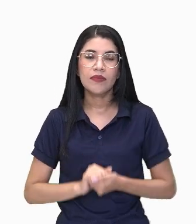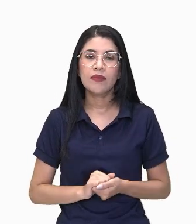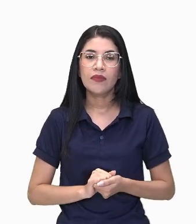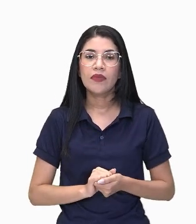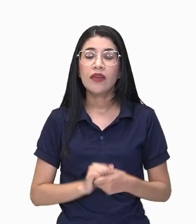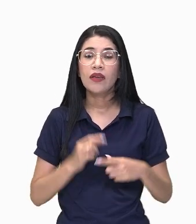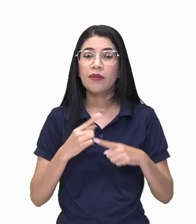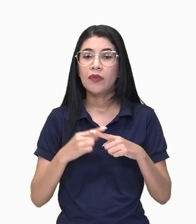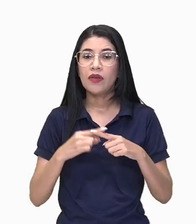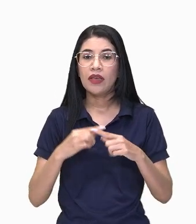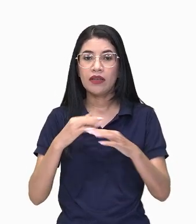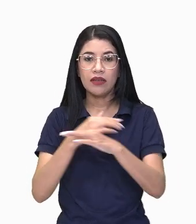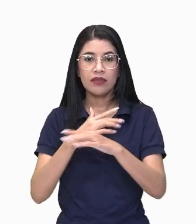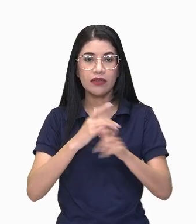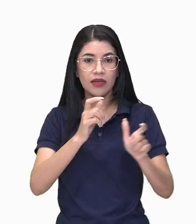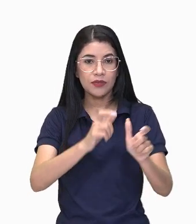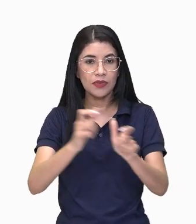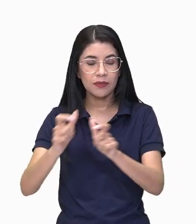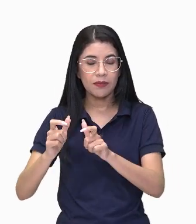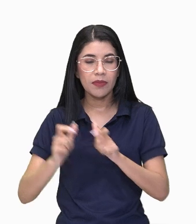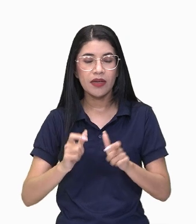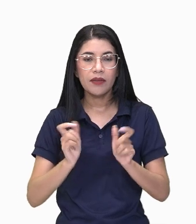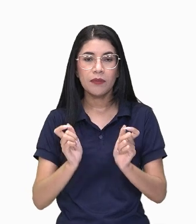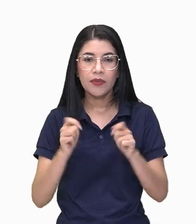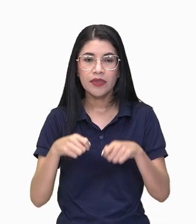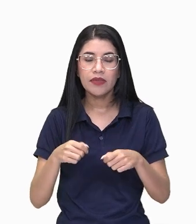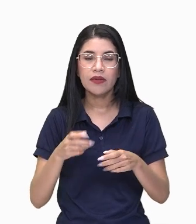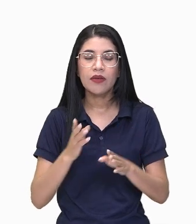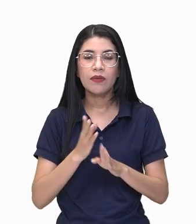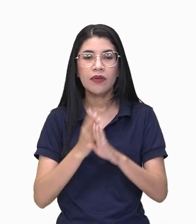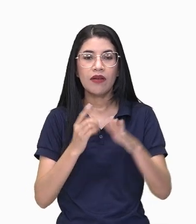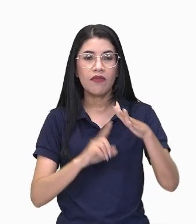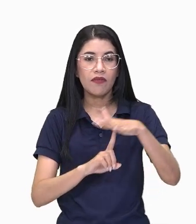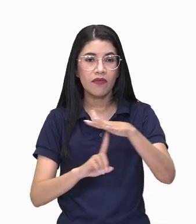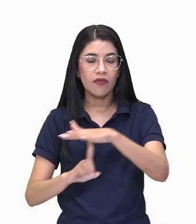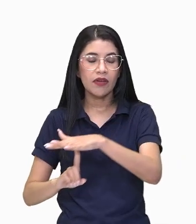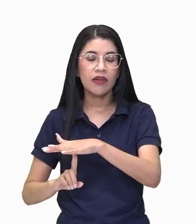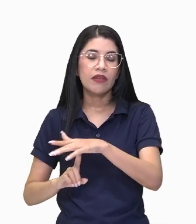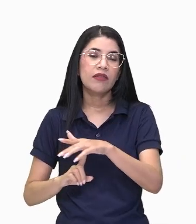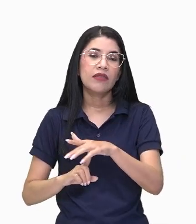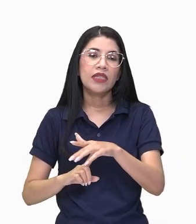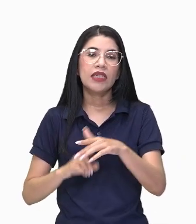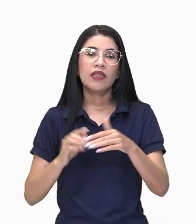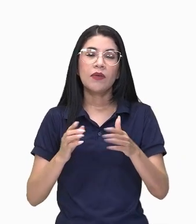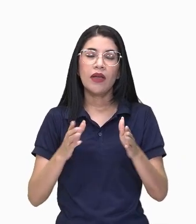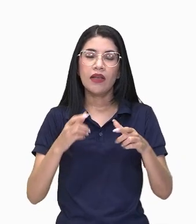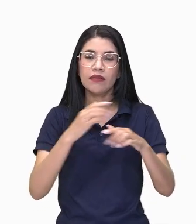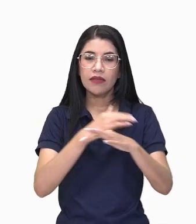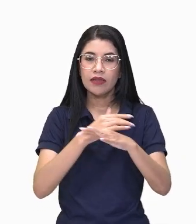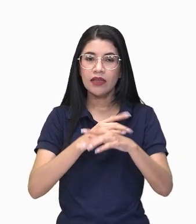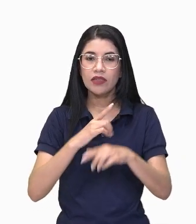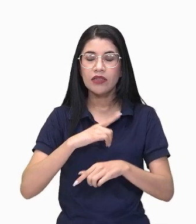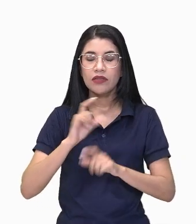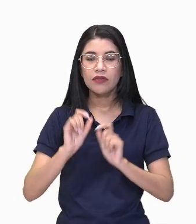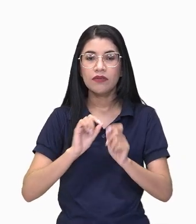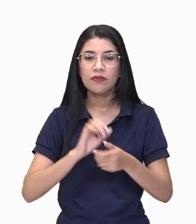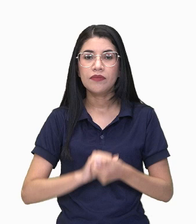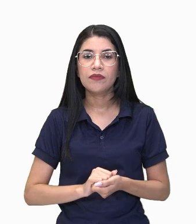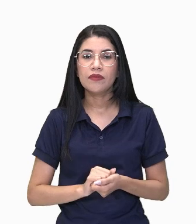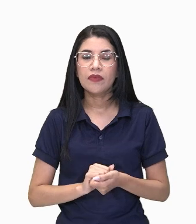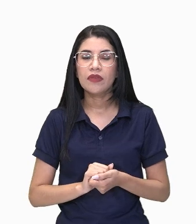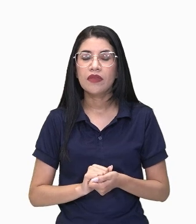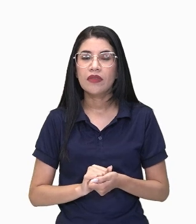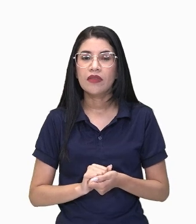nas cidades, então, que nós vamos ver as feiras, é nessa cidade, então, que nós vamos começar a movimentar o quê? Tá